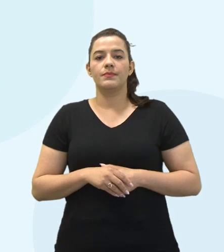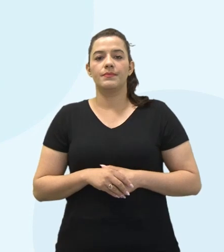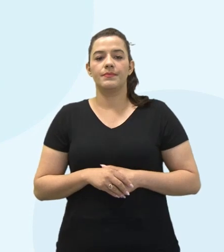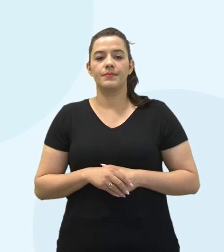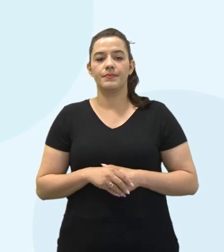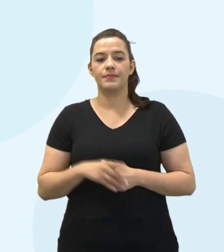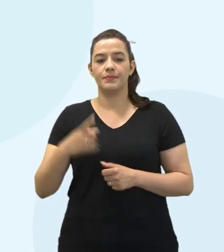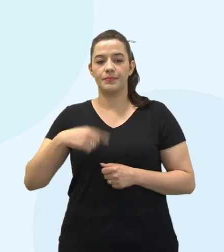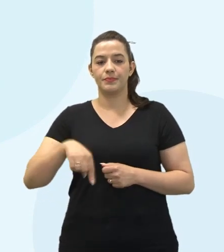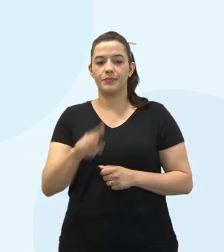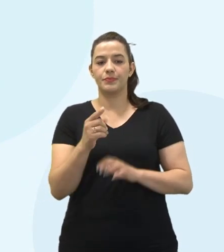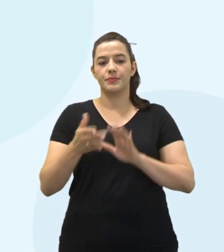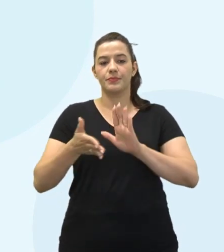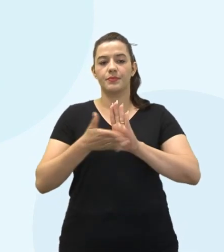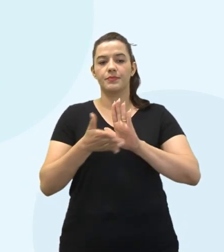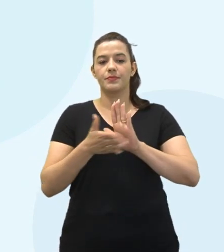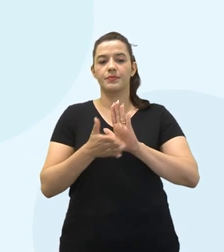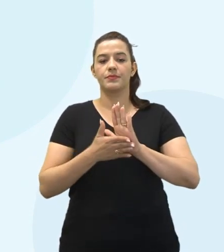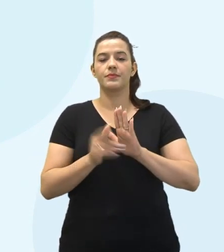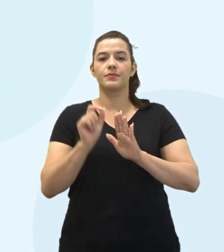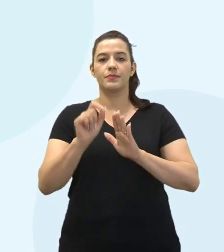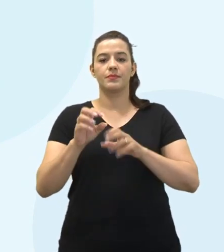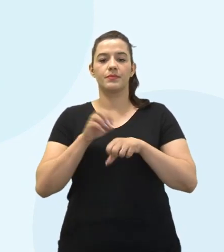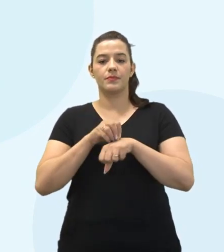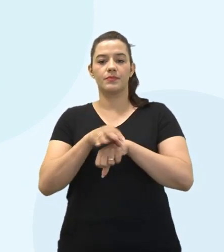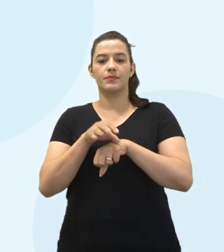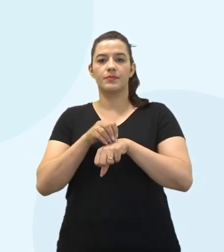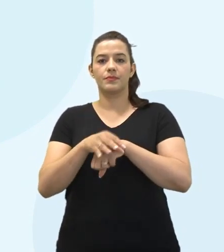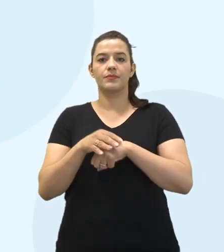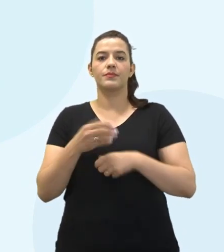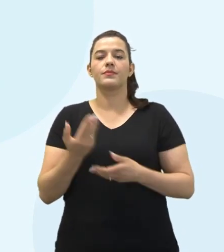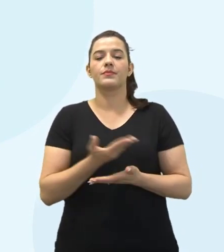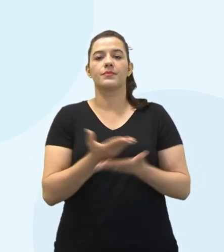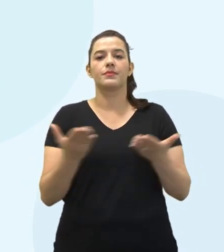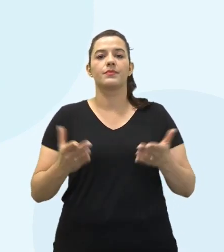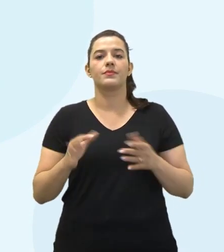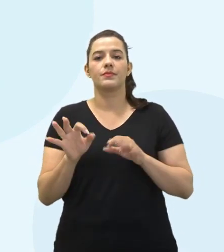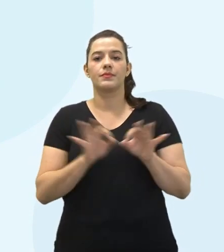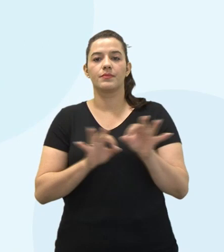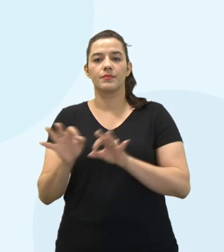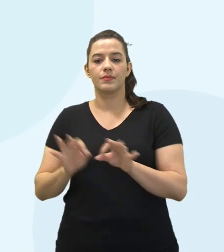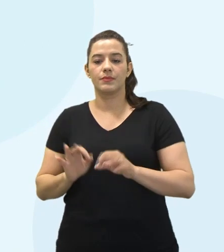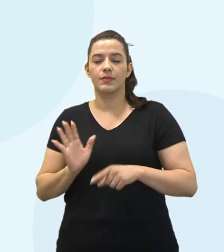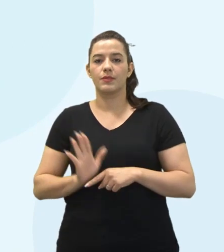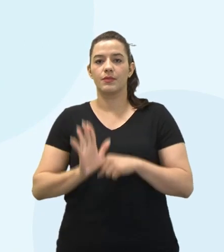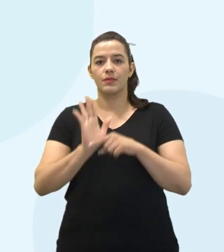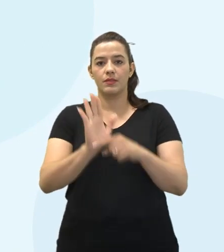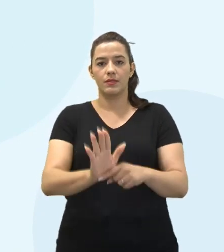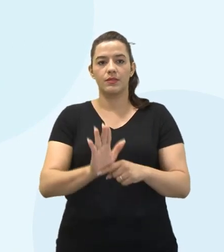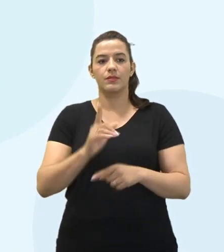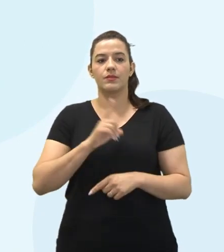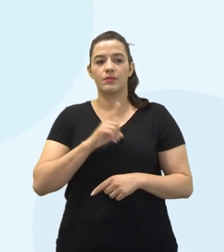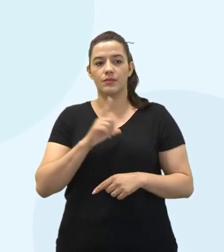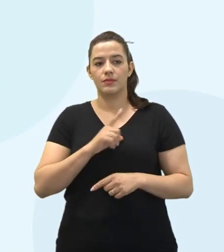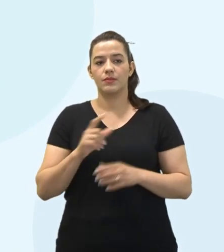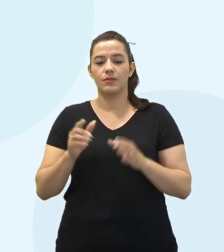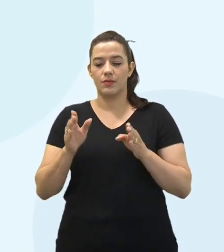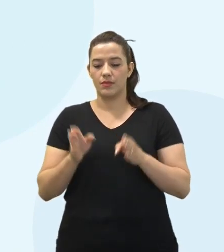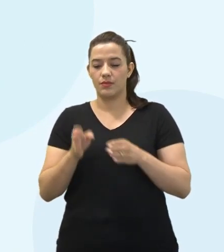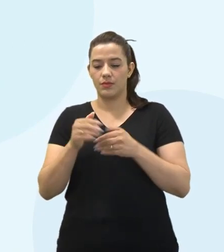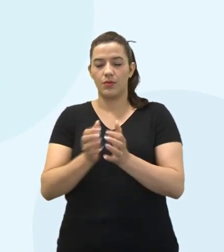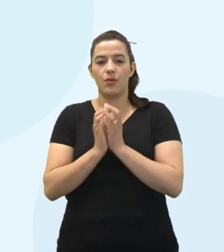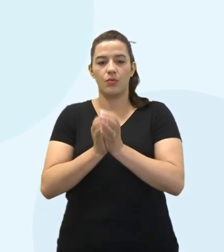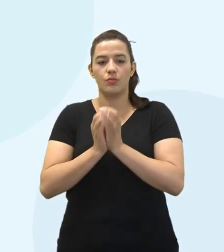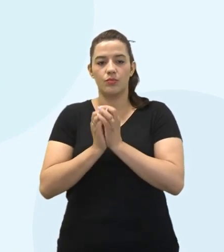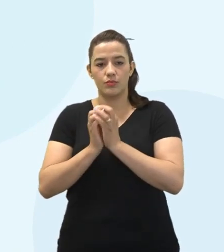pro por aí uma é uma sugestão de atividade com o auxílio de um dado e com frases